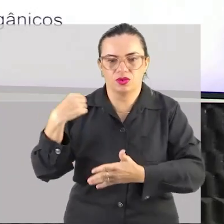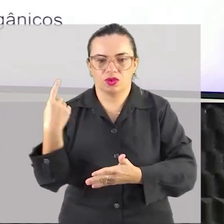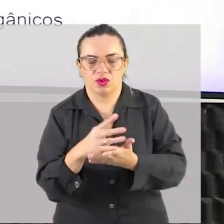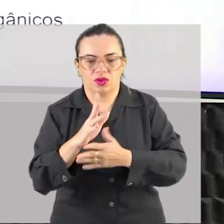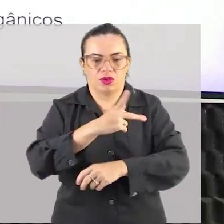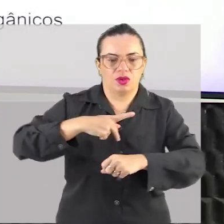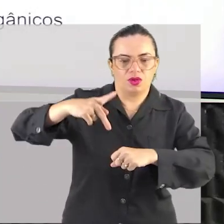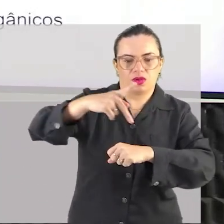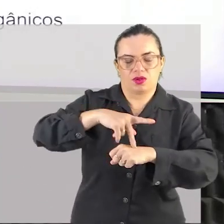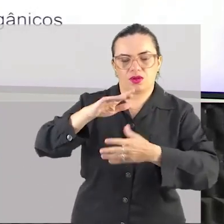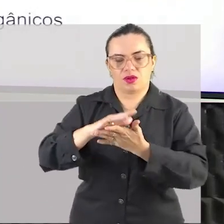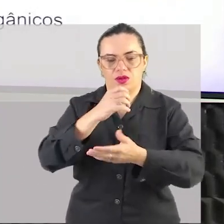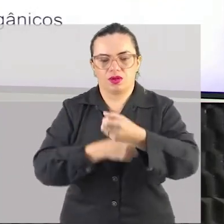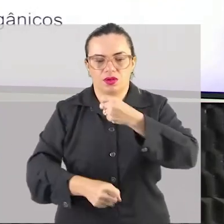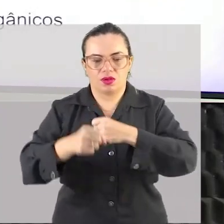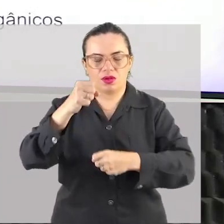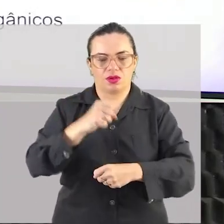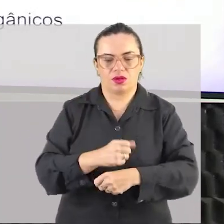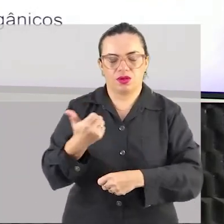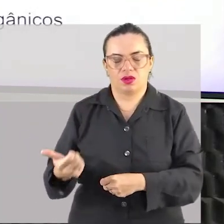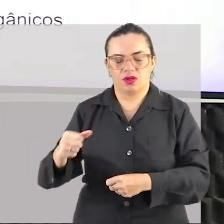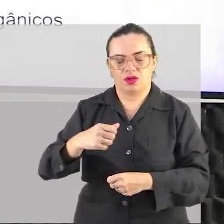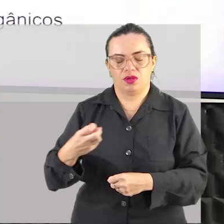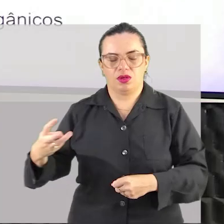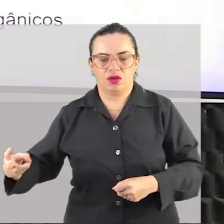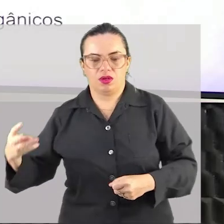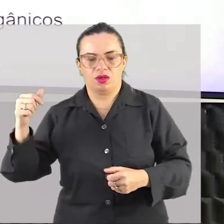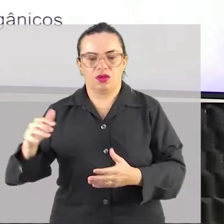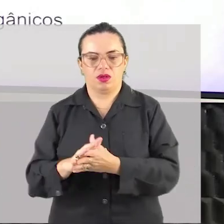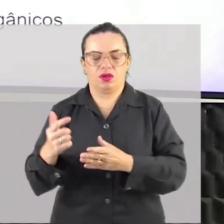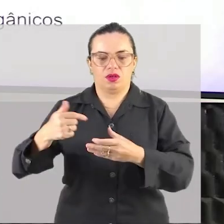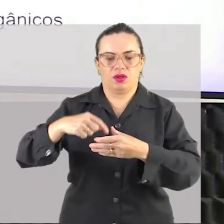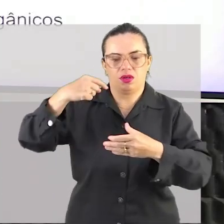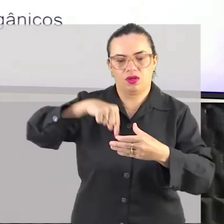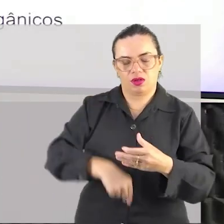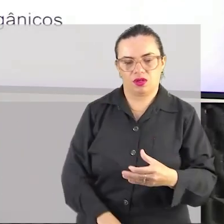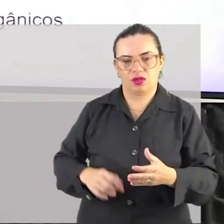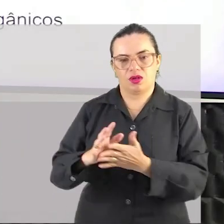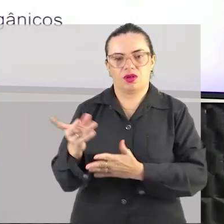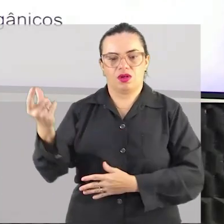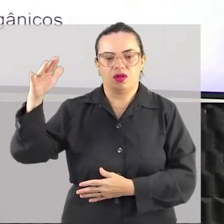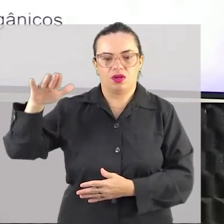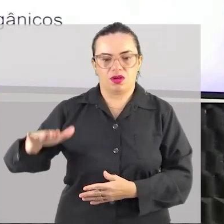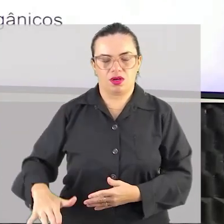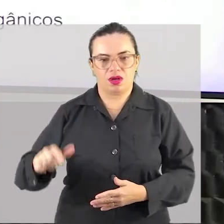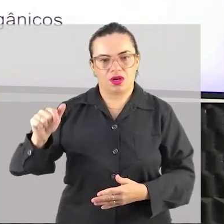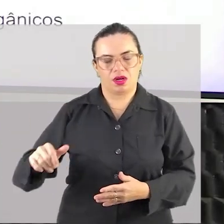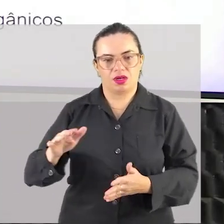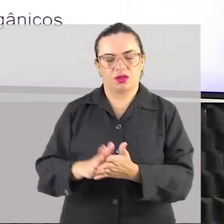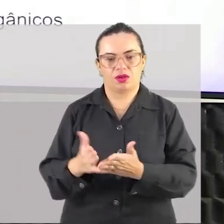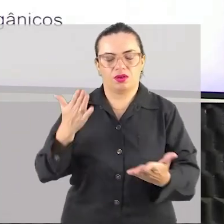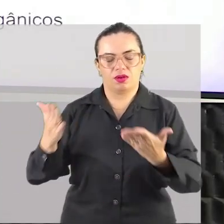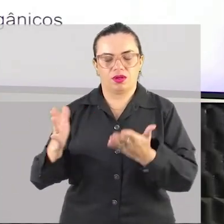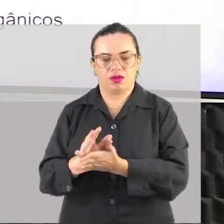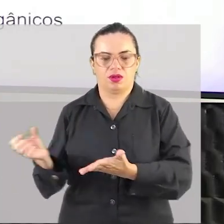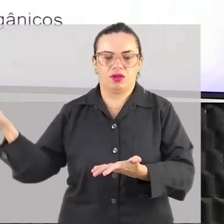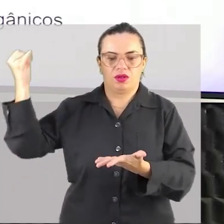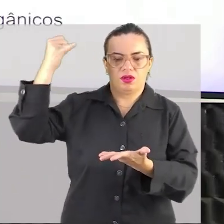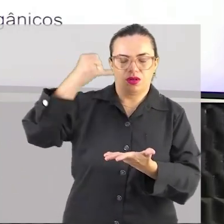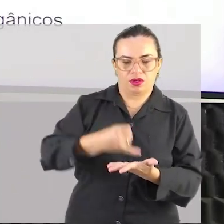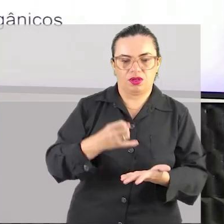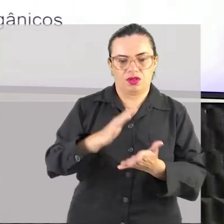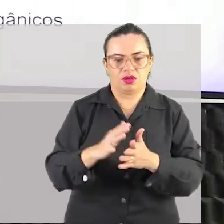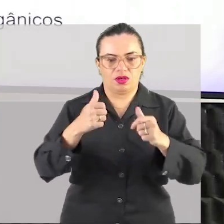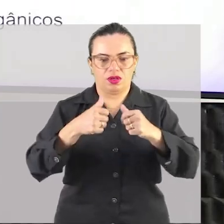momento, 1973, o petróleo do Brasil passava a ser mais barato do que o importado. Então isso acaba consolidando